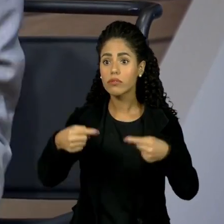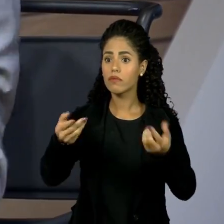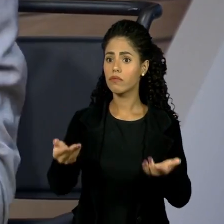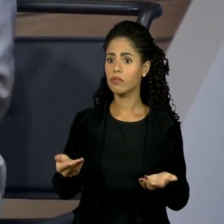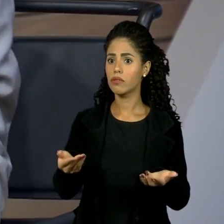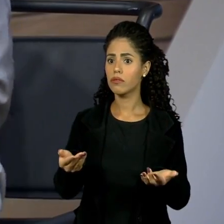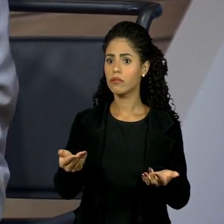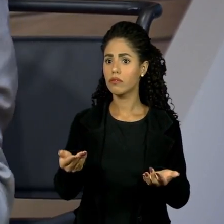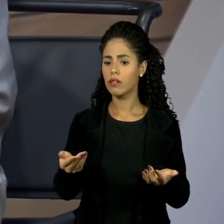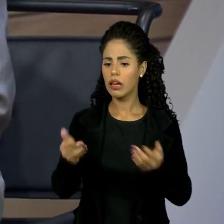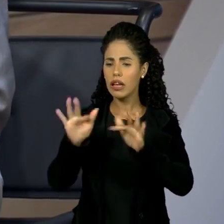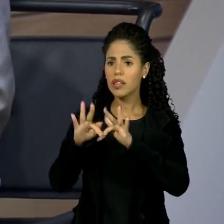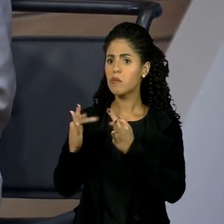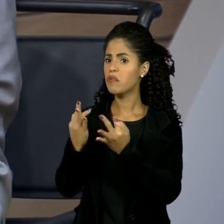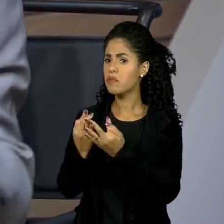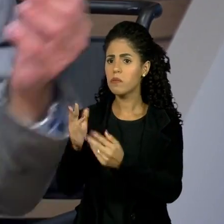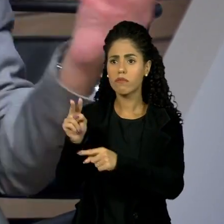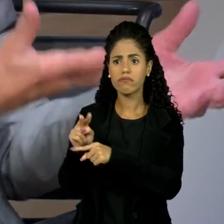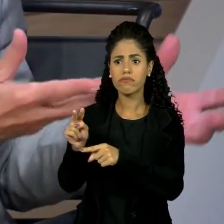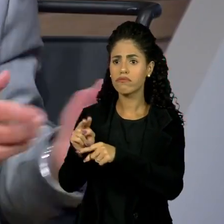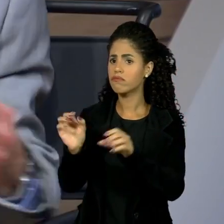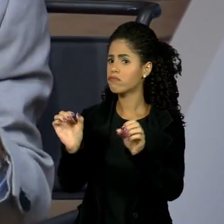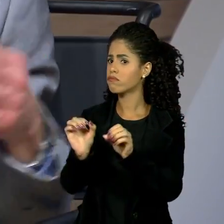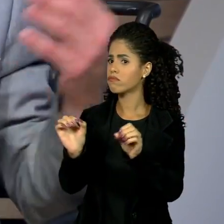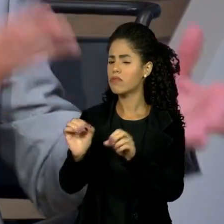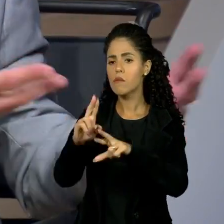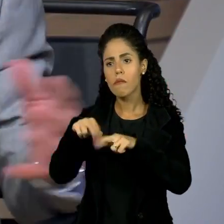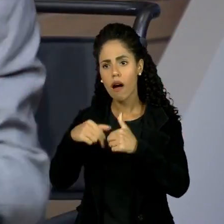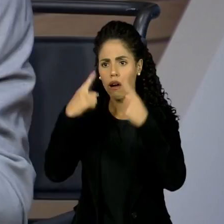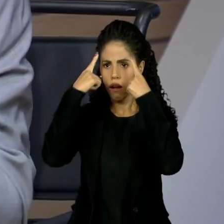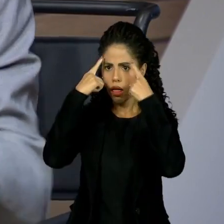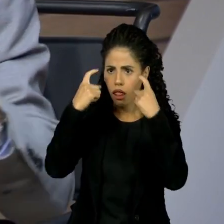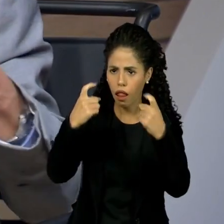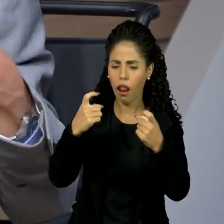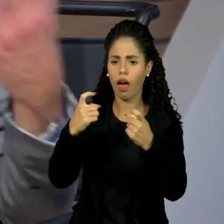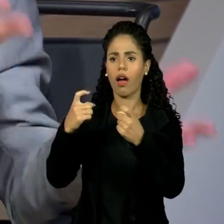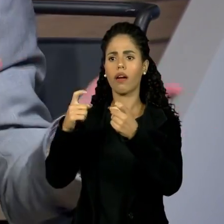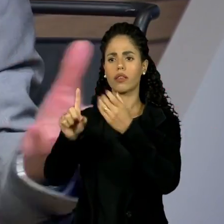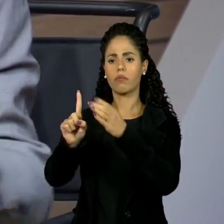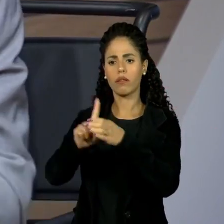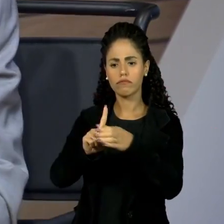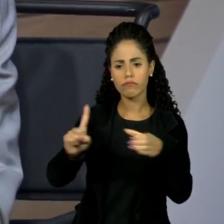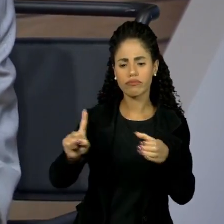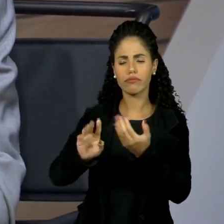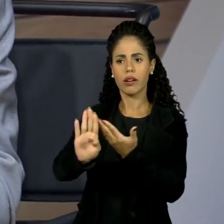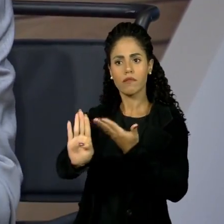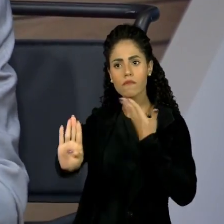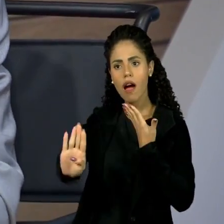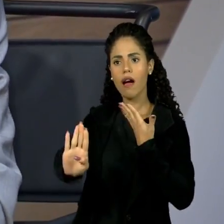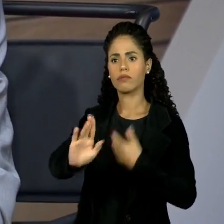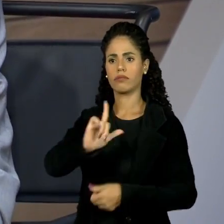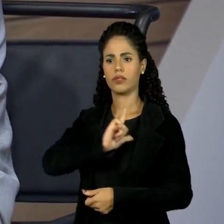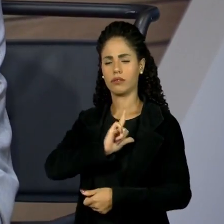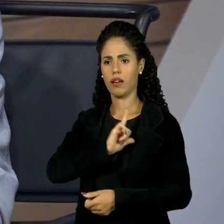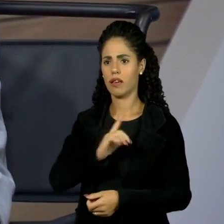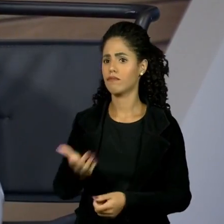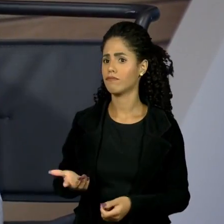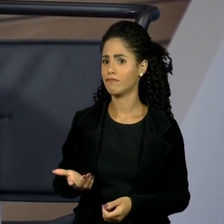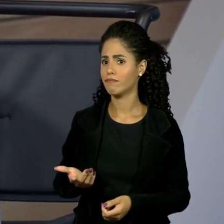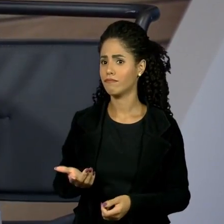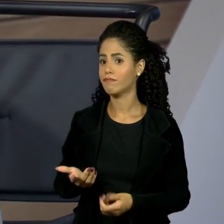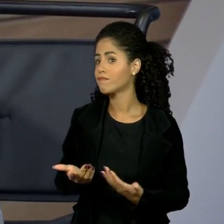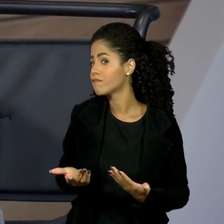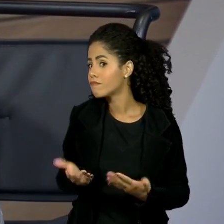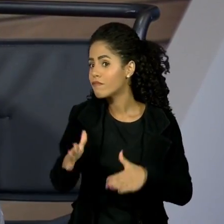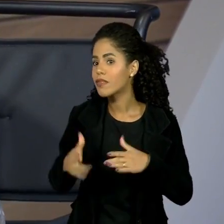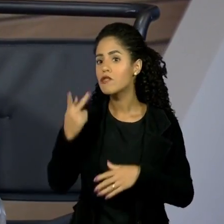uma família que não está estruturada pela violência, pelo isolamento, pela mobilidade geográfica, etc. Pelos